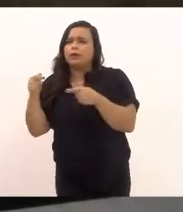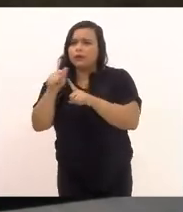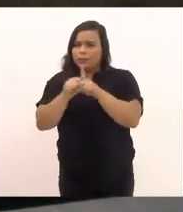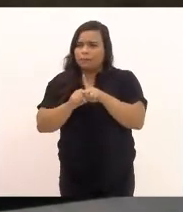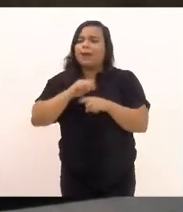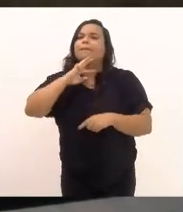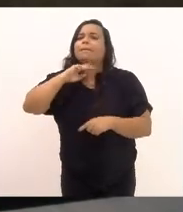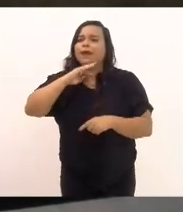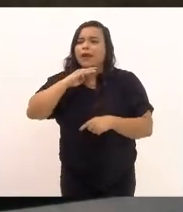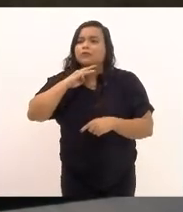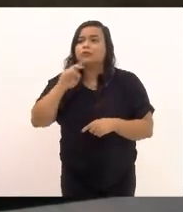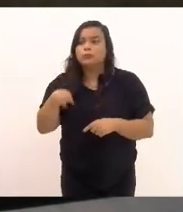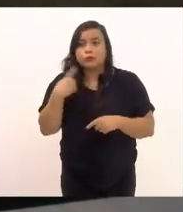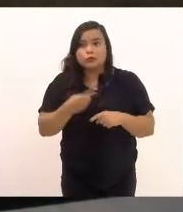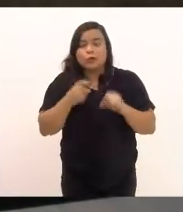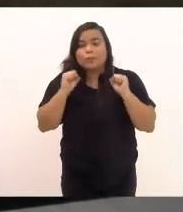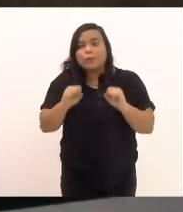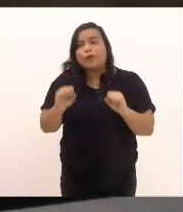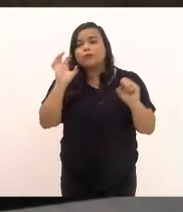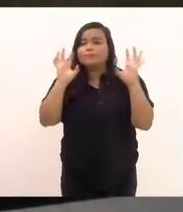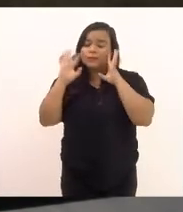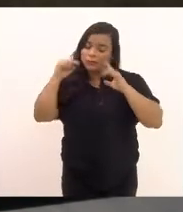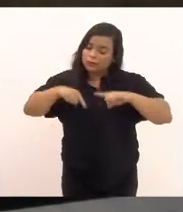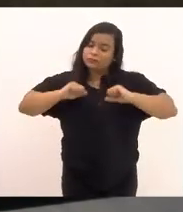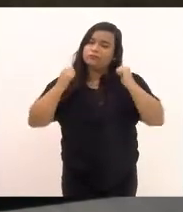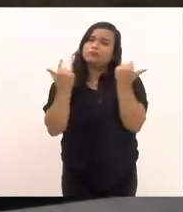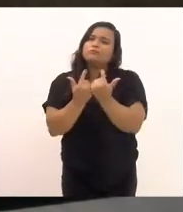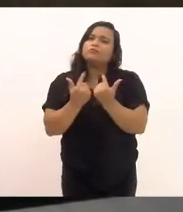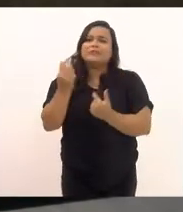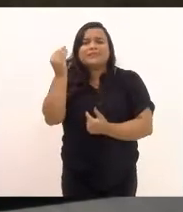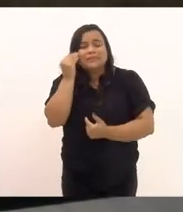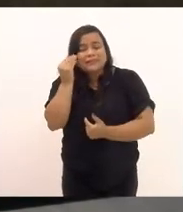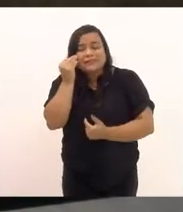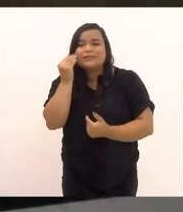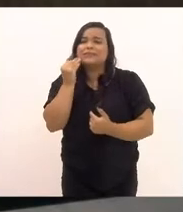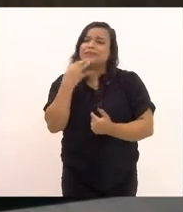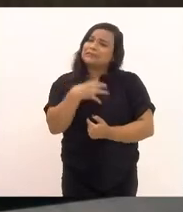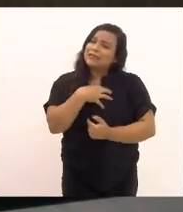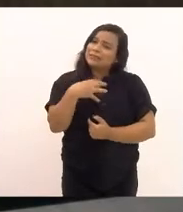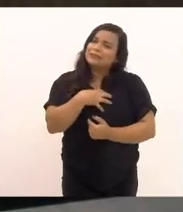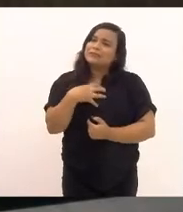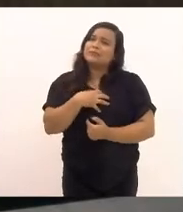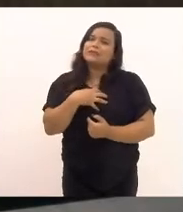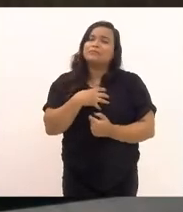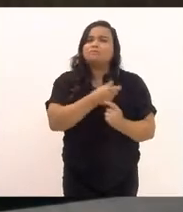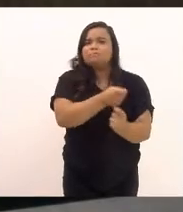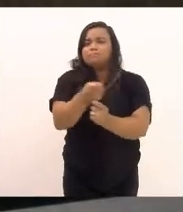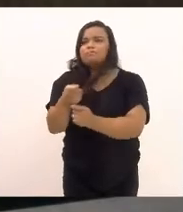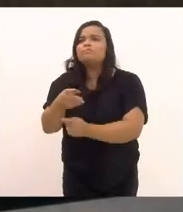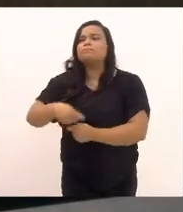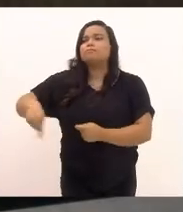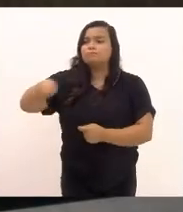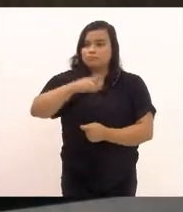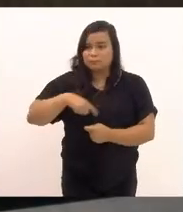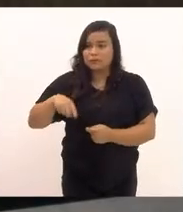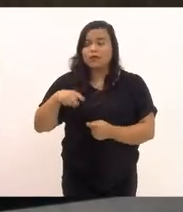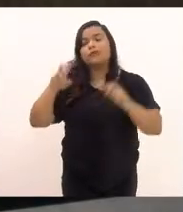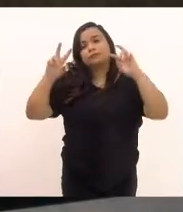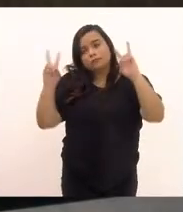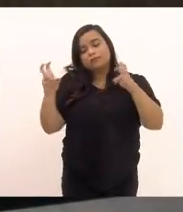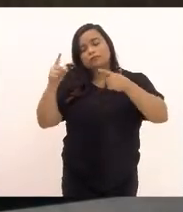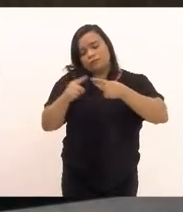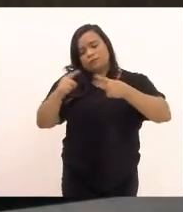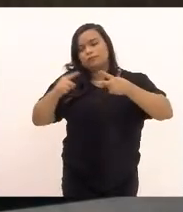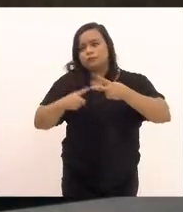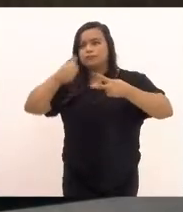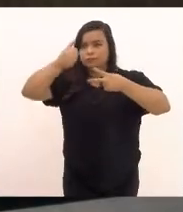gente possa, através dessa casa, sensibilizados e sensibilizadas por essas duas questões